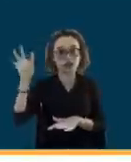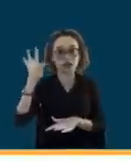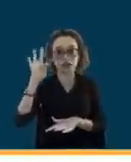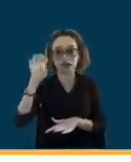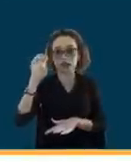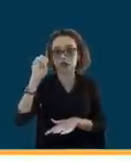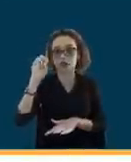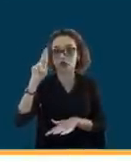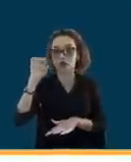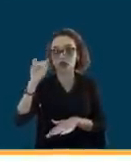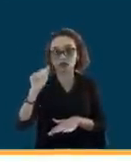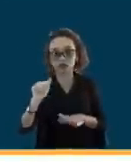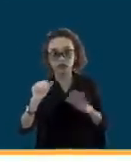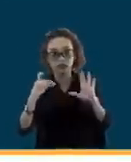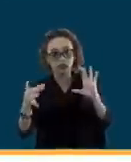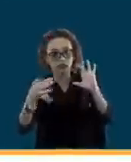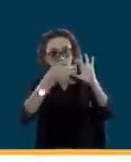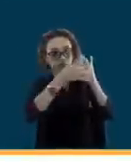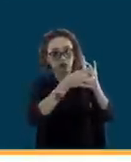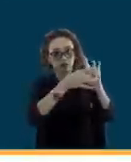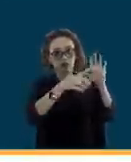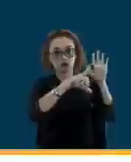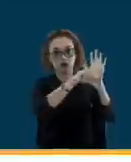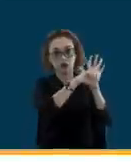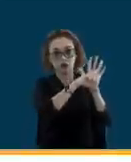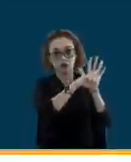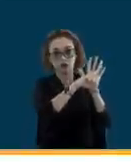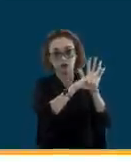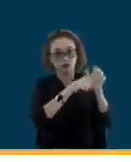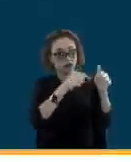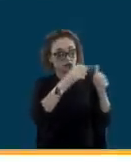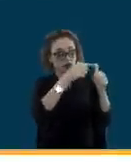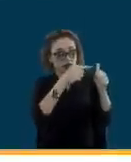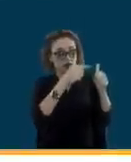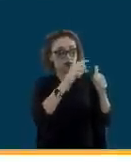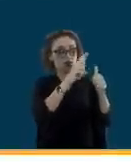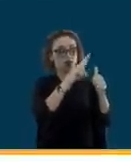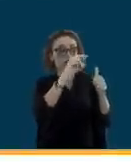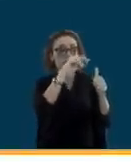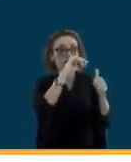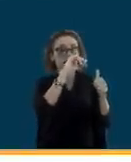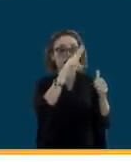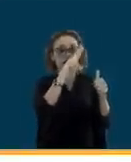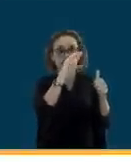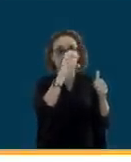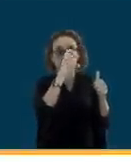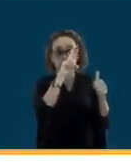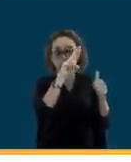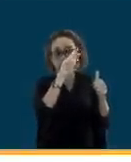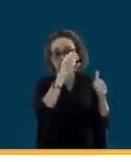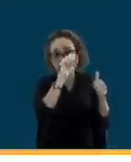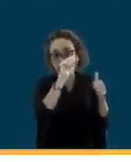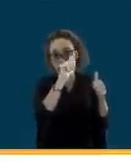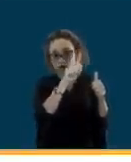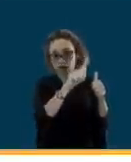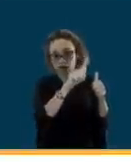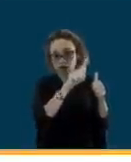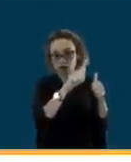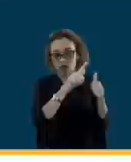lei para nesses dois primeiros itens, a universalidade. Por isso, atentem